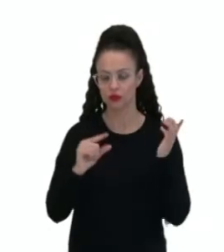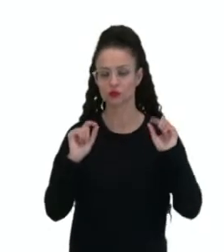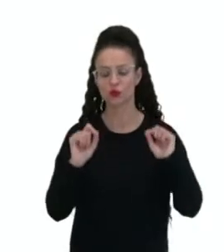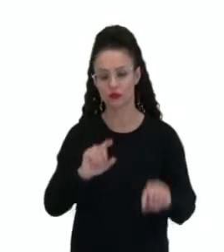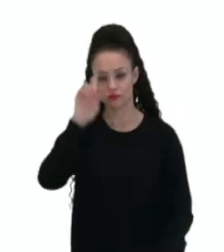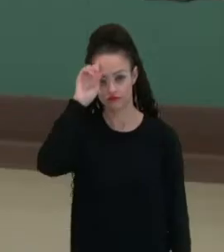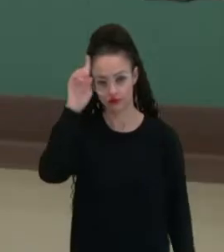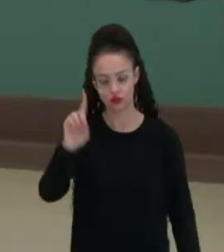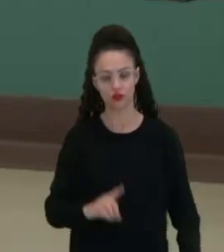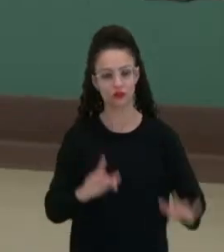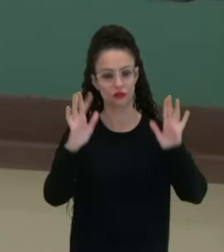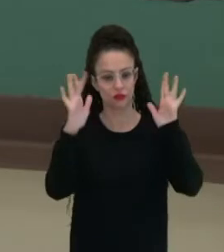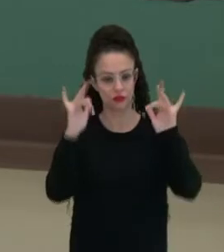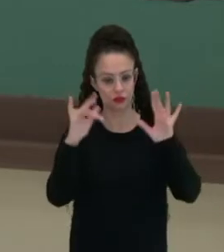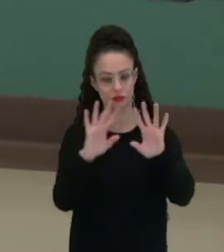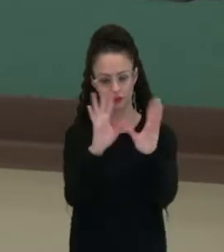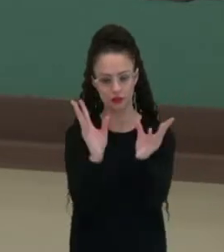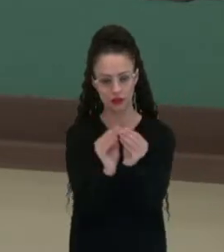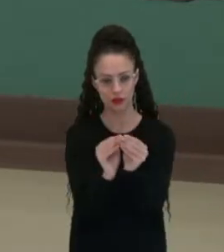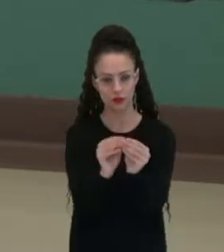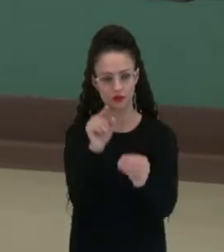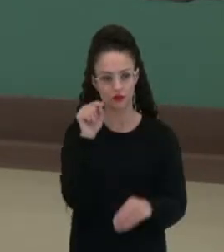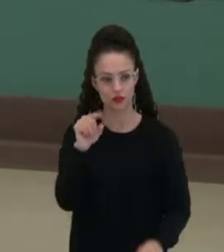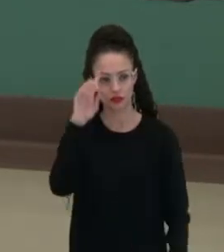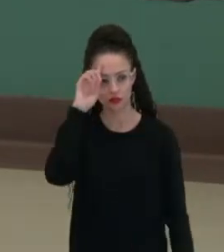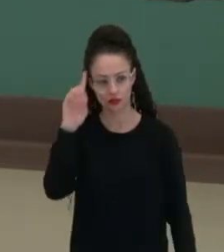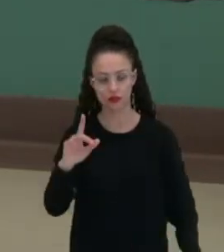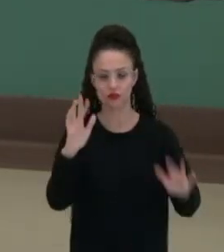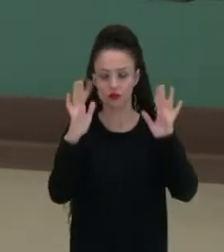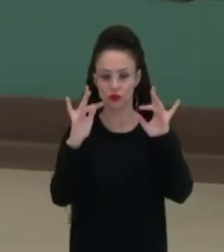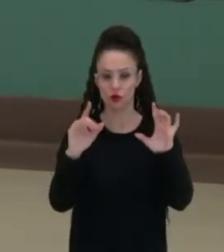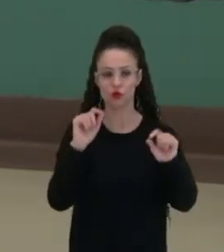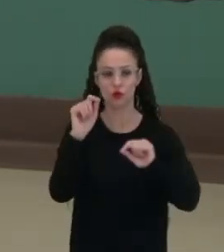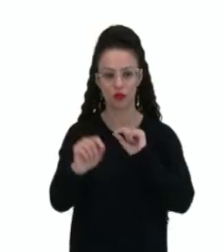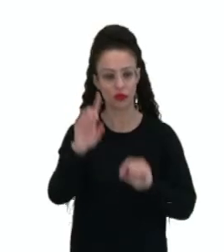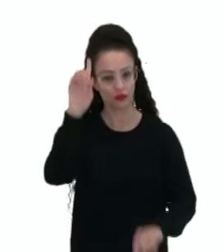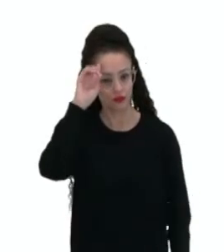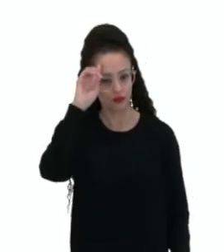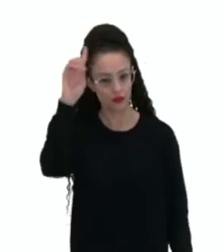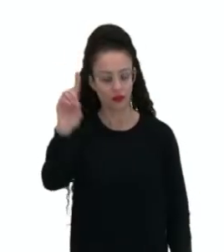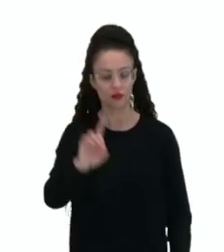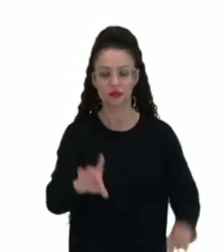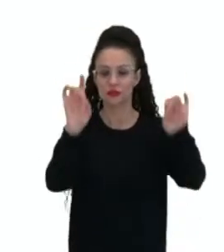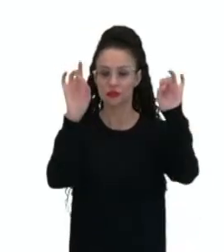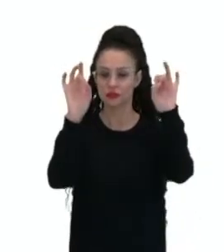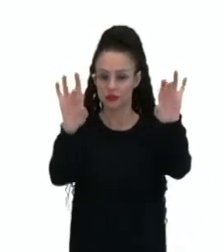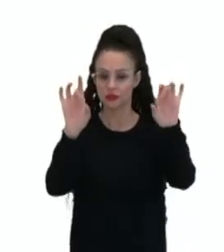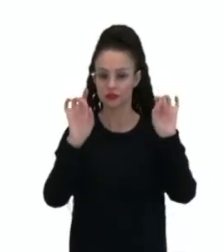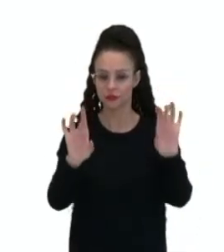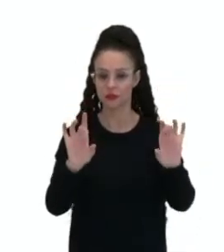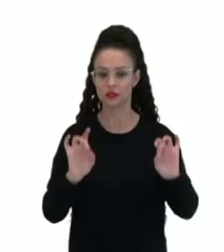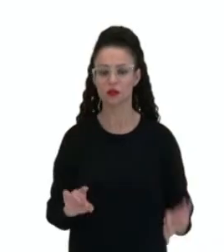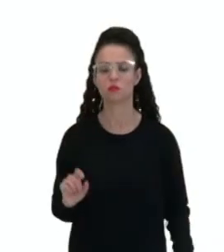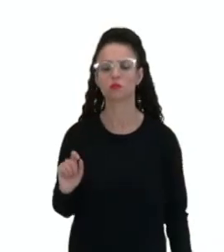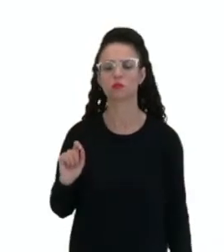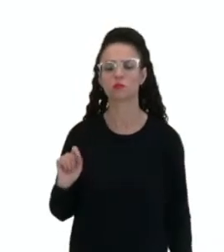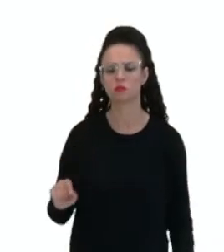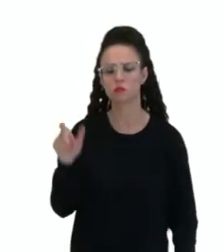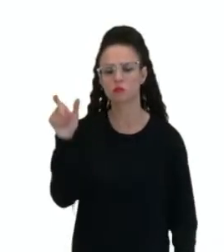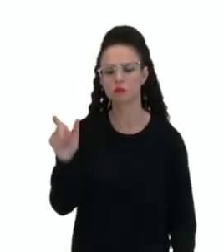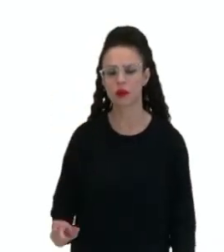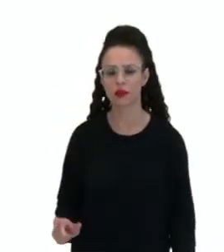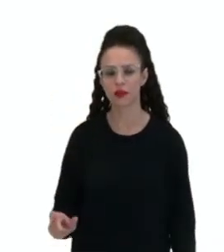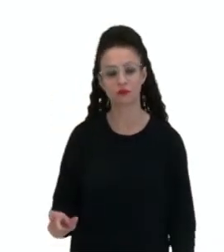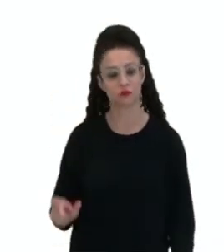dos Namorados, né? Sintetizando, você entendeu o que é o quê? Uma data muito especial para quem? Para